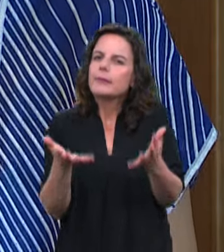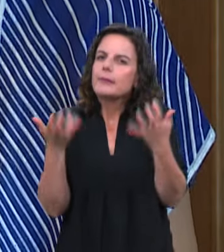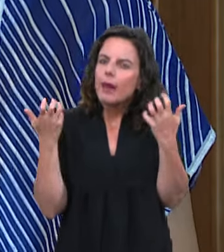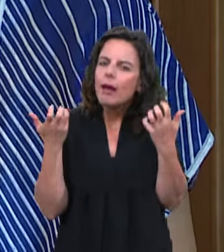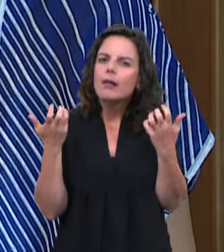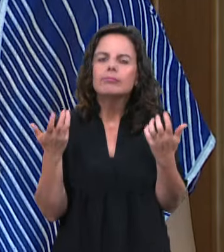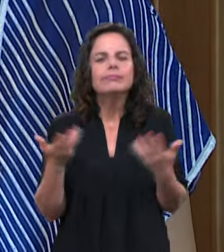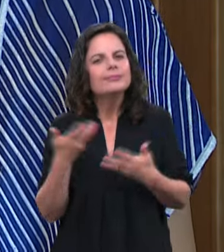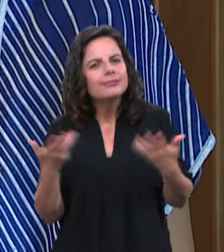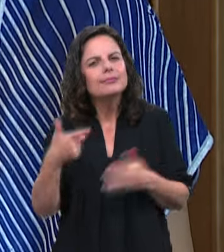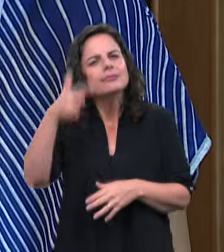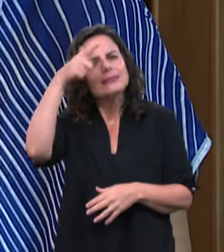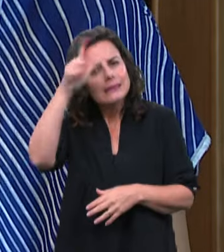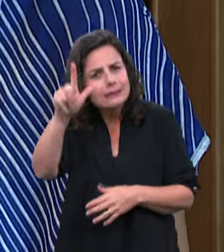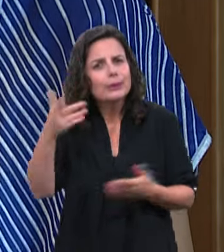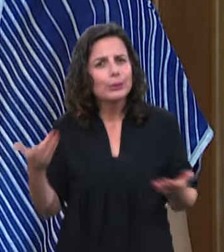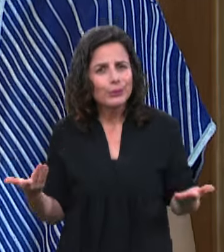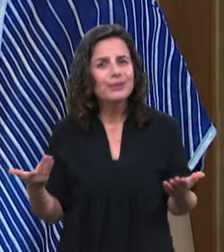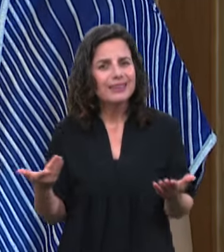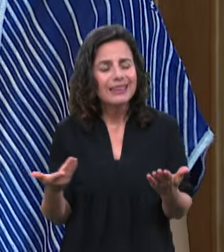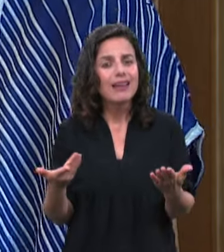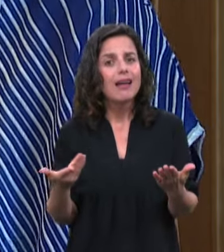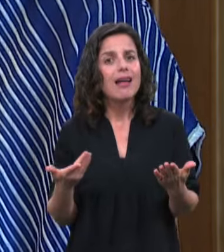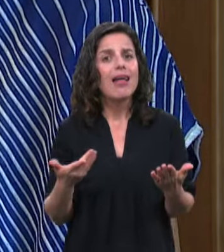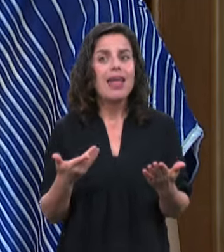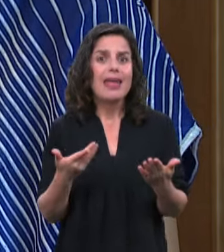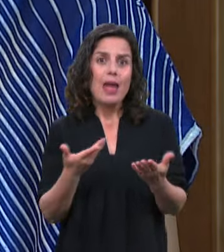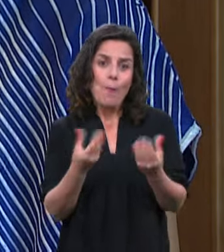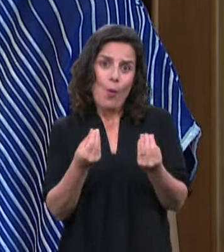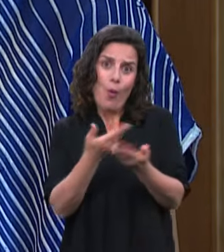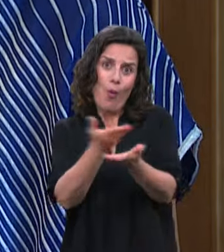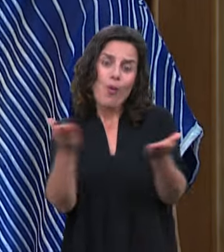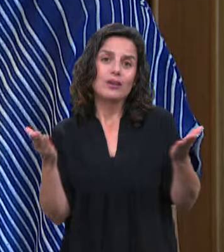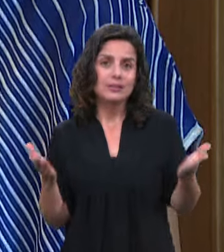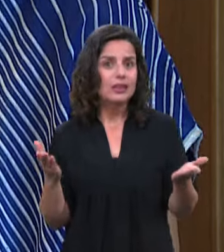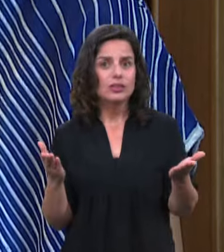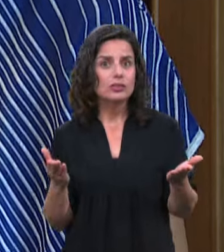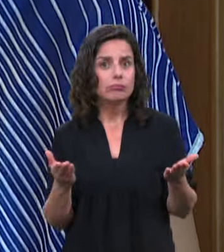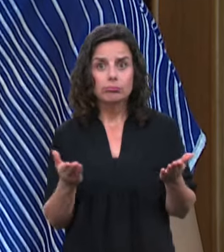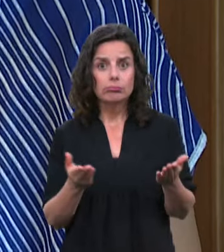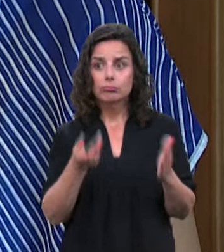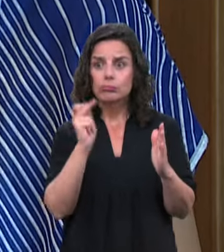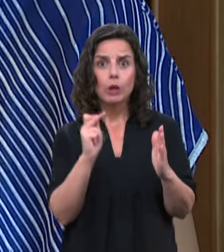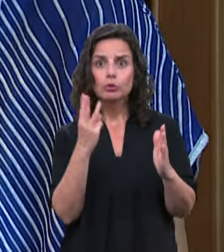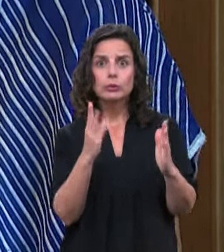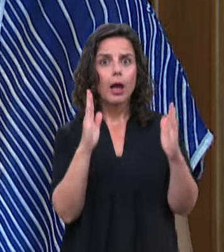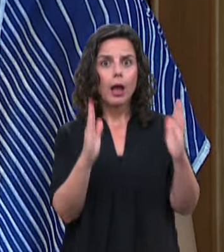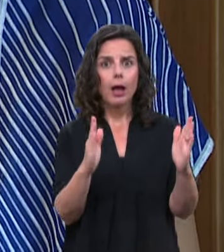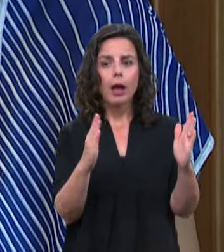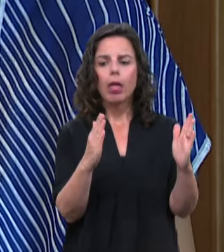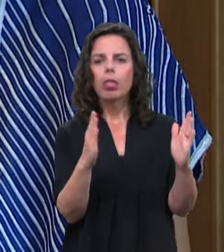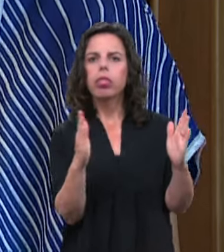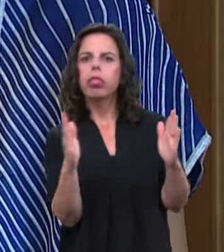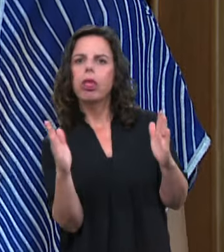querem fazer a licenciatura. E muitas delas fazem só mesmo nos 3 anos, não